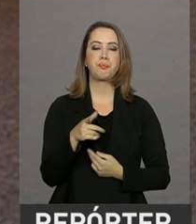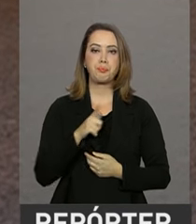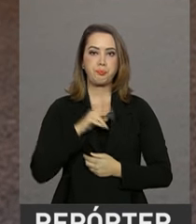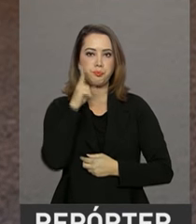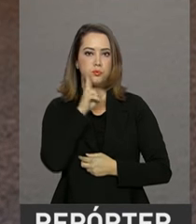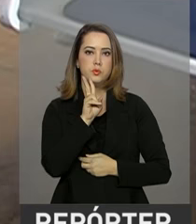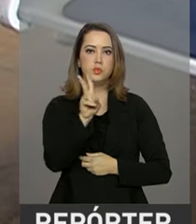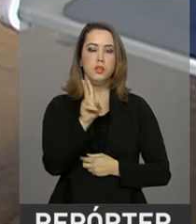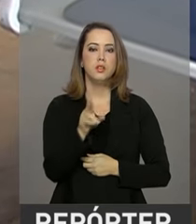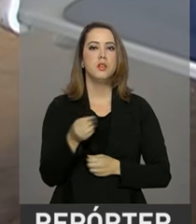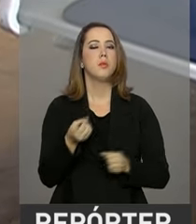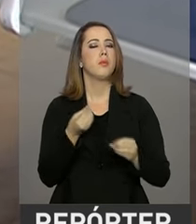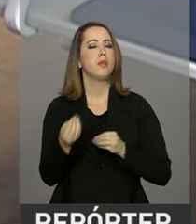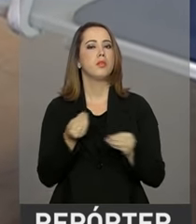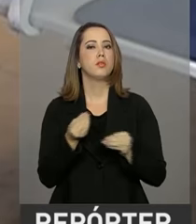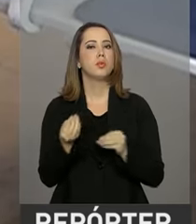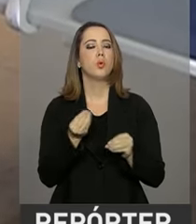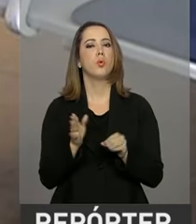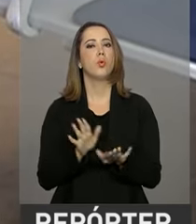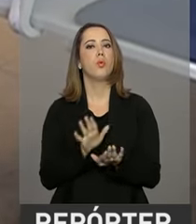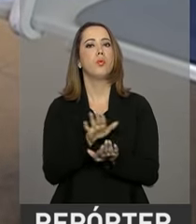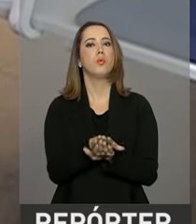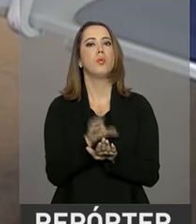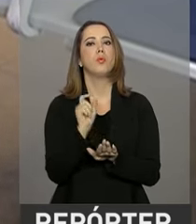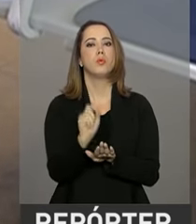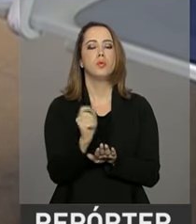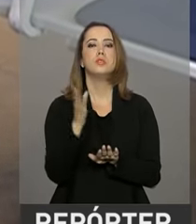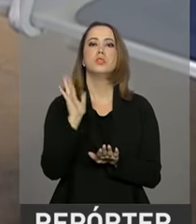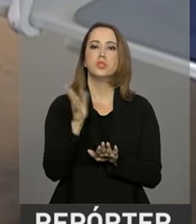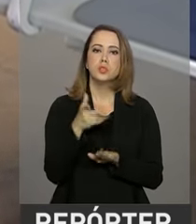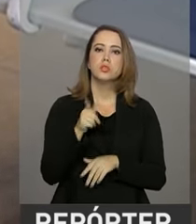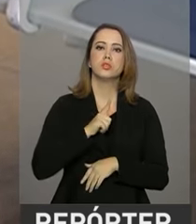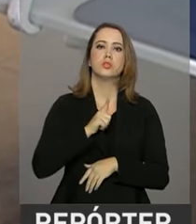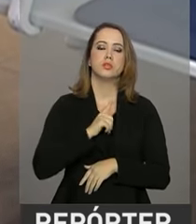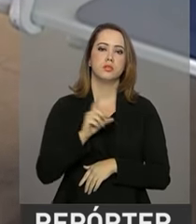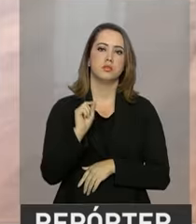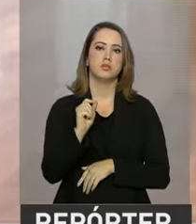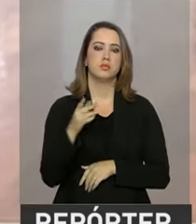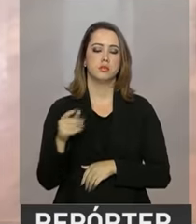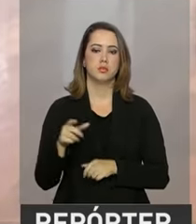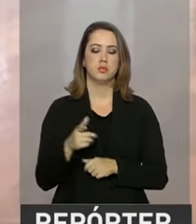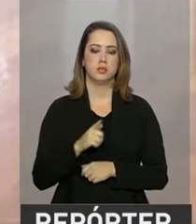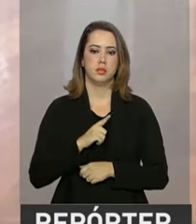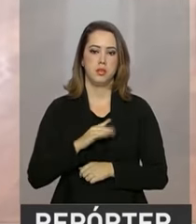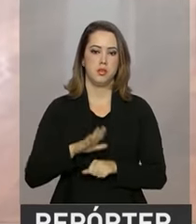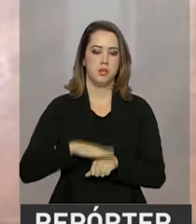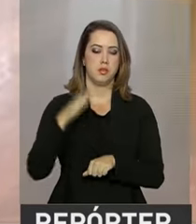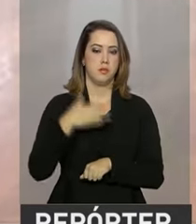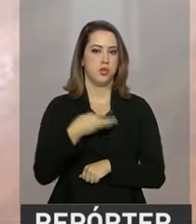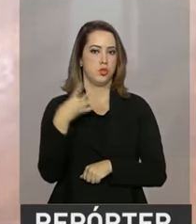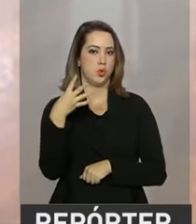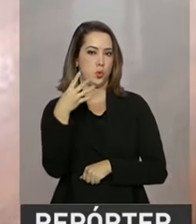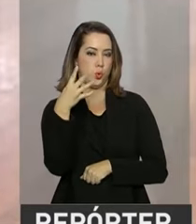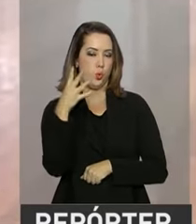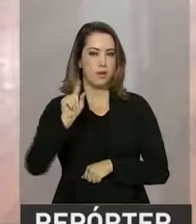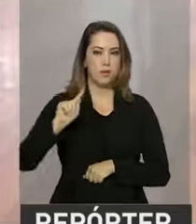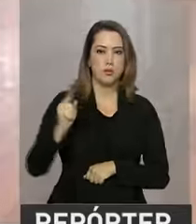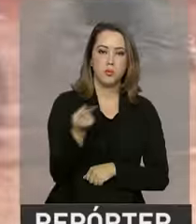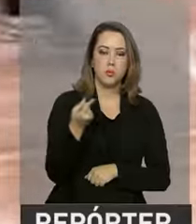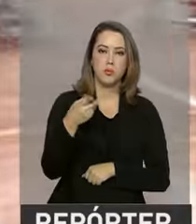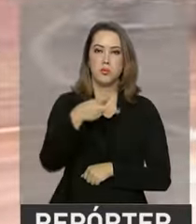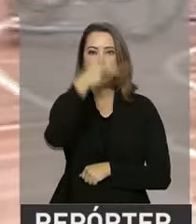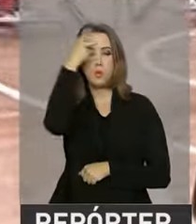de acessibilidade que desde 2011 vem sendo reforçadas nos terminais. Mais de 4.000 atletas das